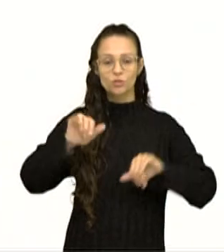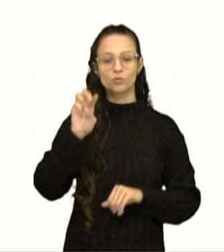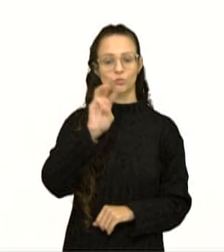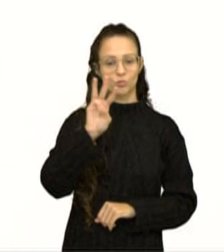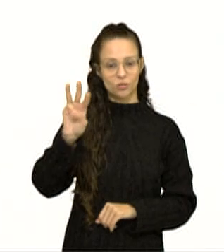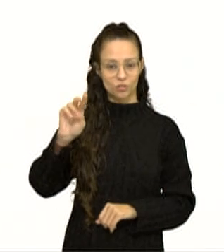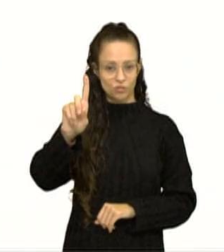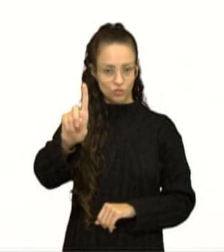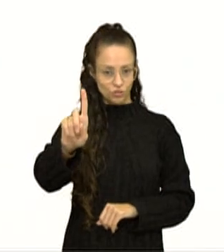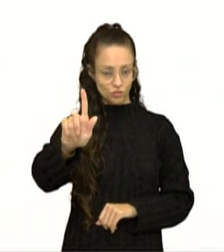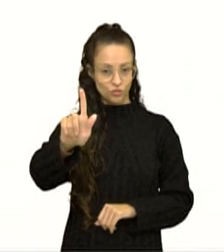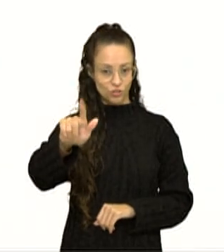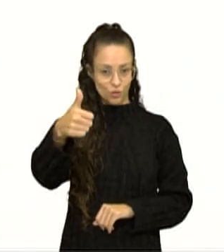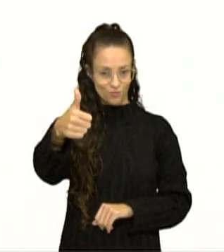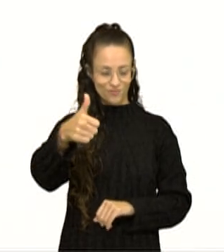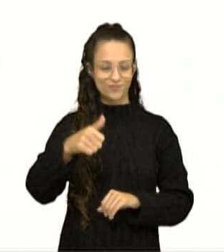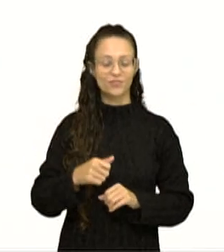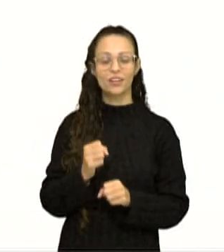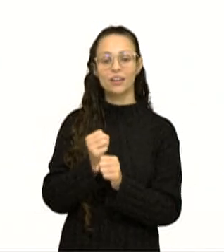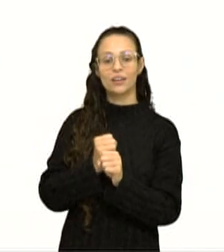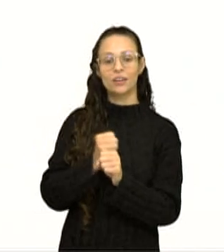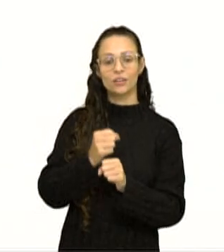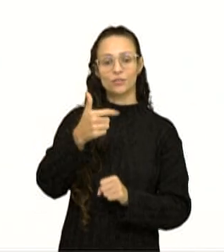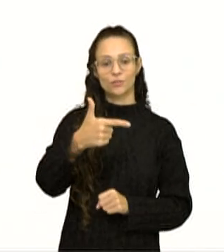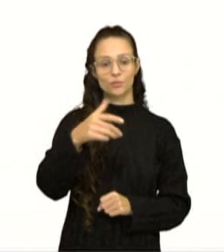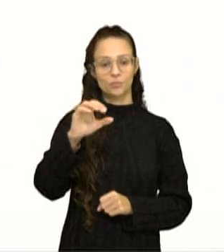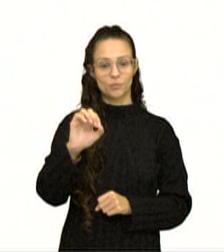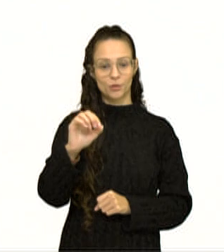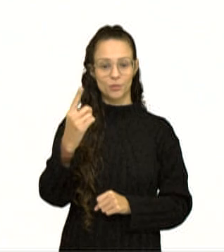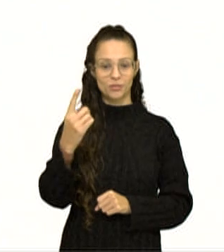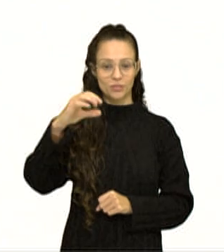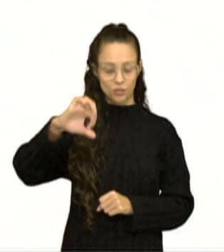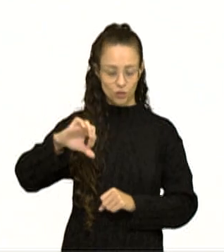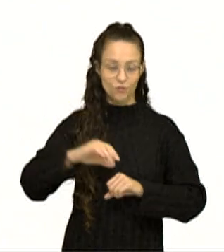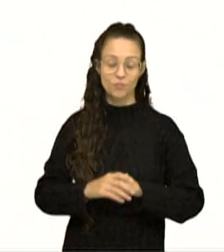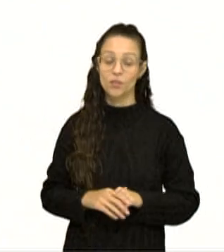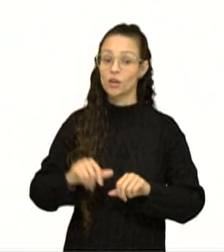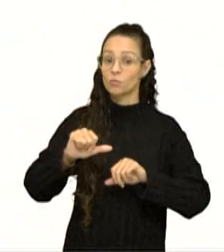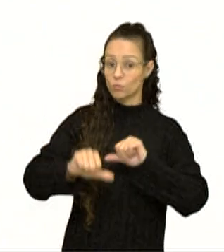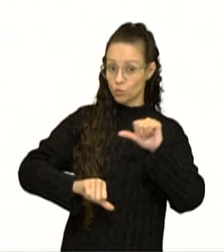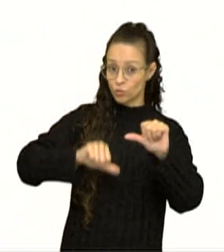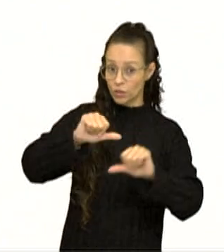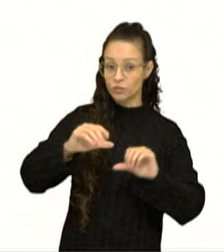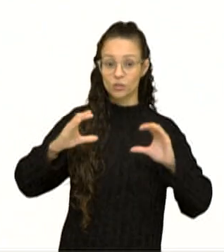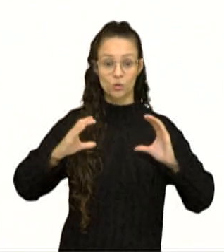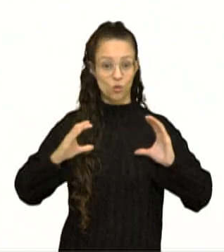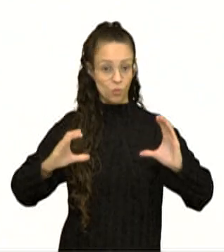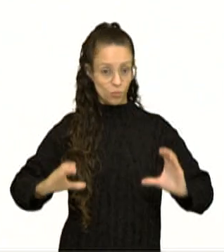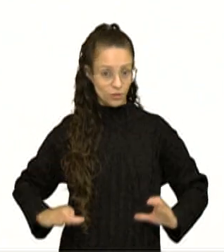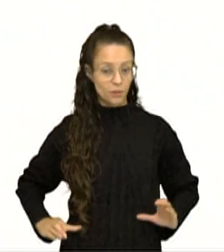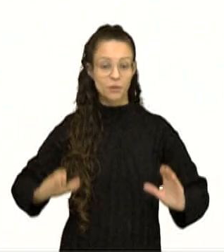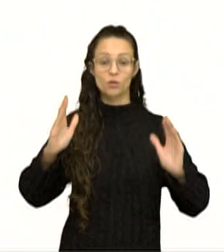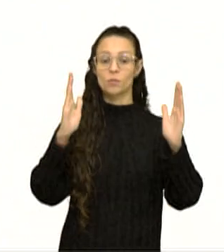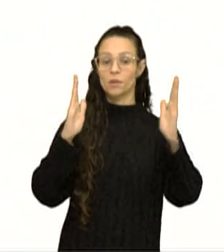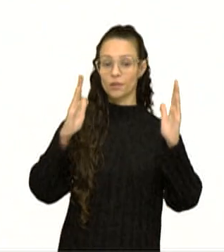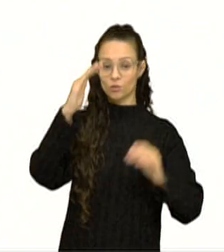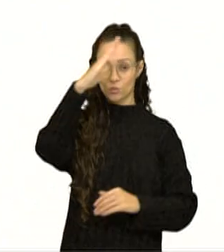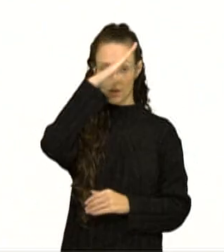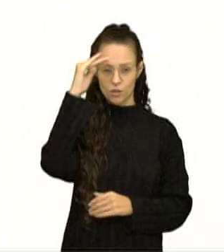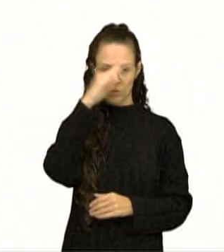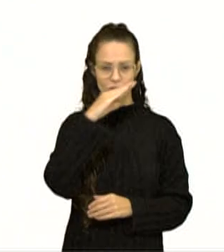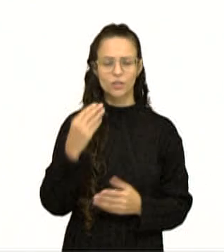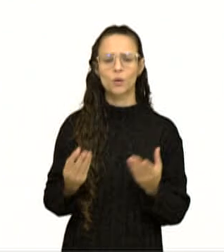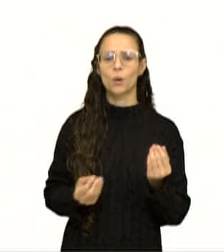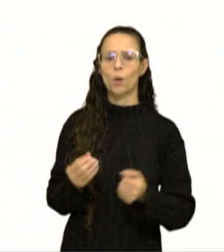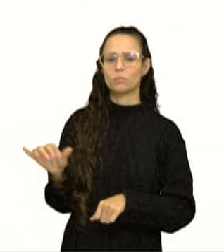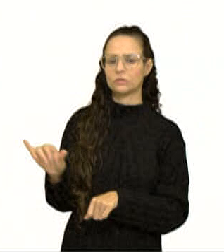do G1, tá? No ano de 2019. Mudanças de comportamento da adolescência. Como